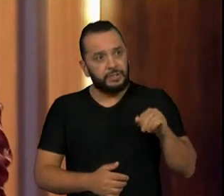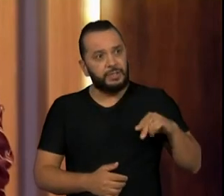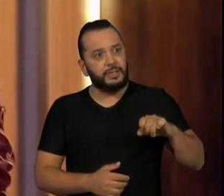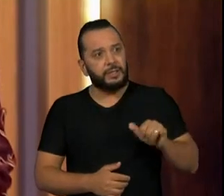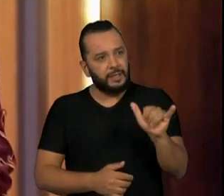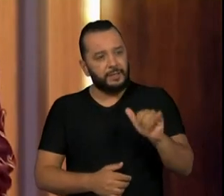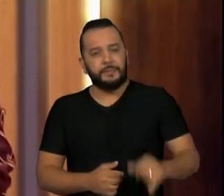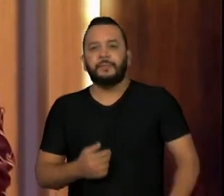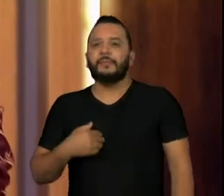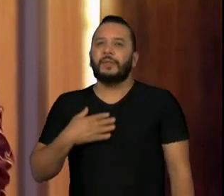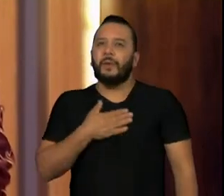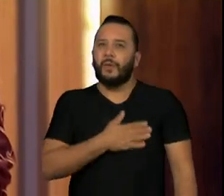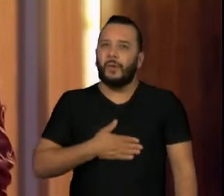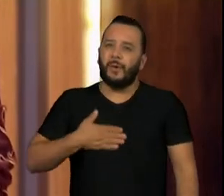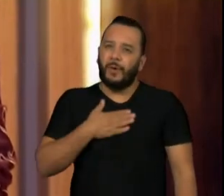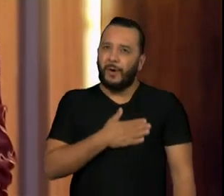muito